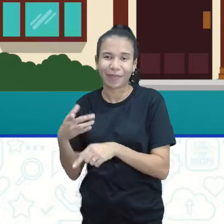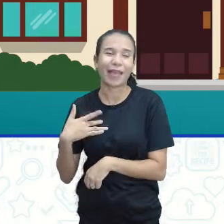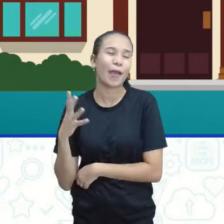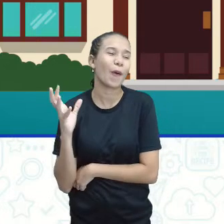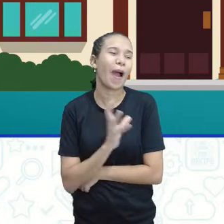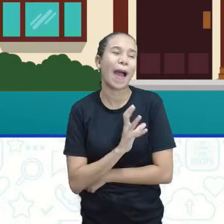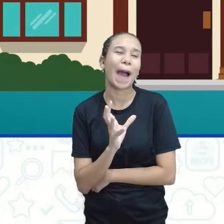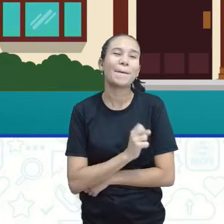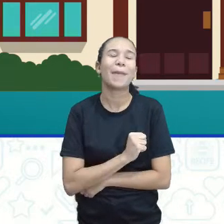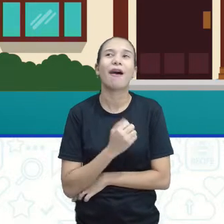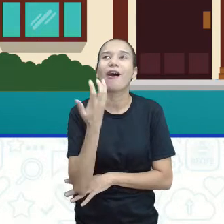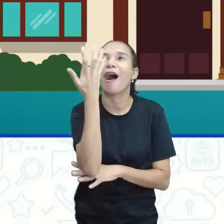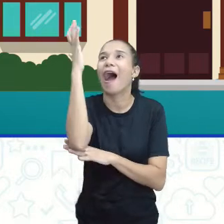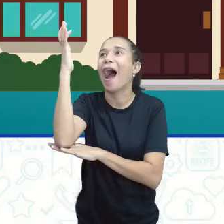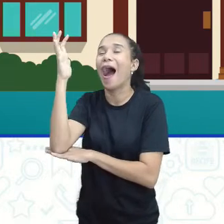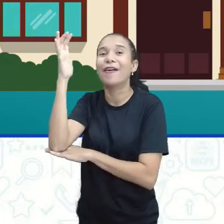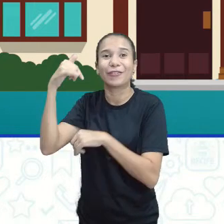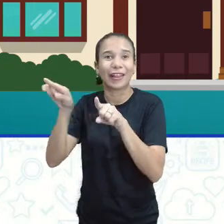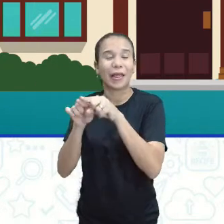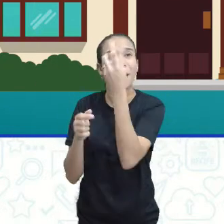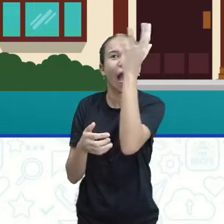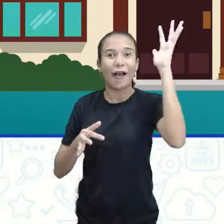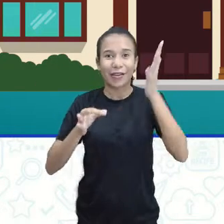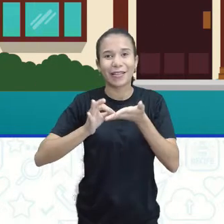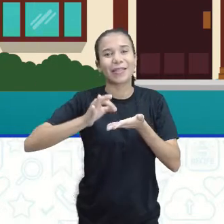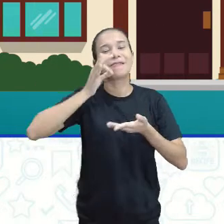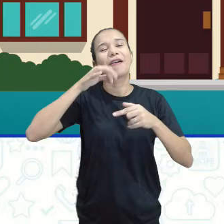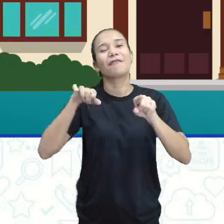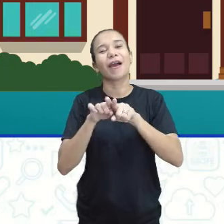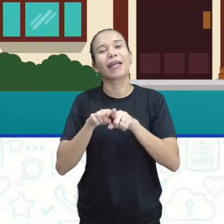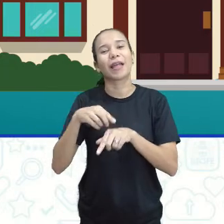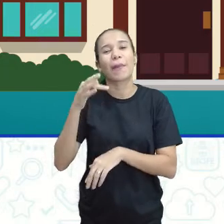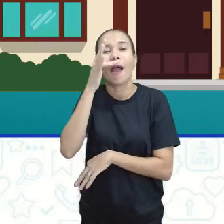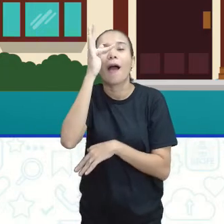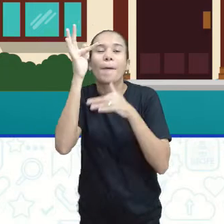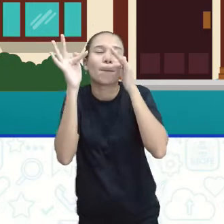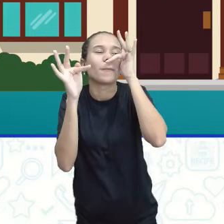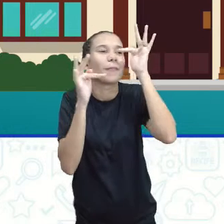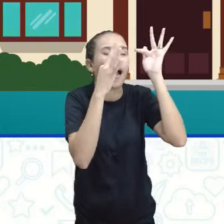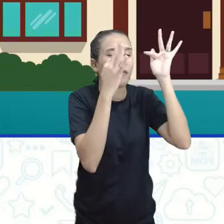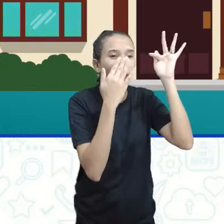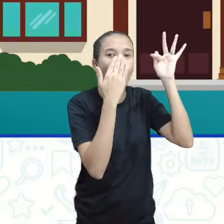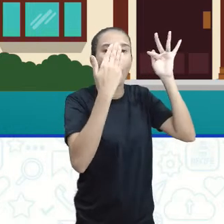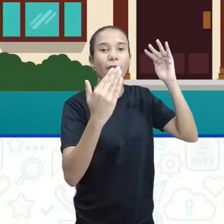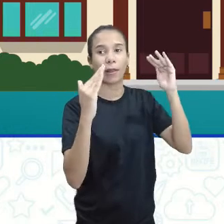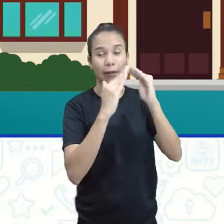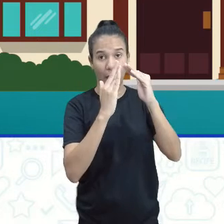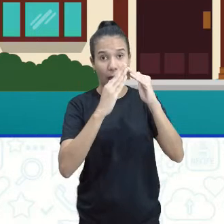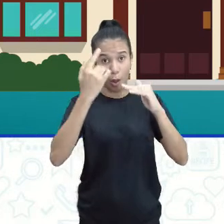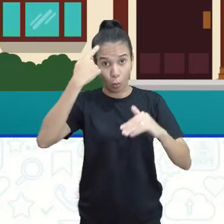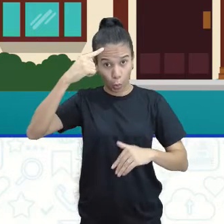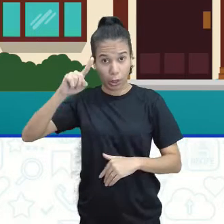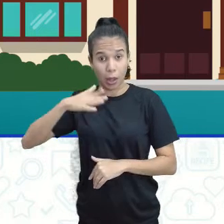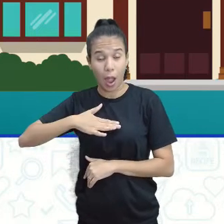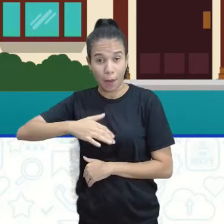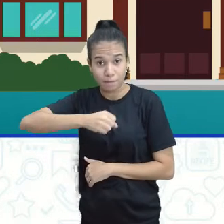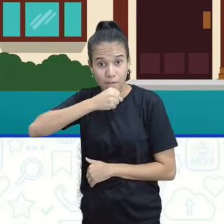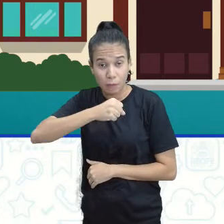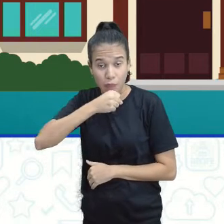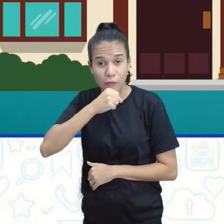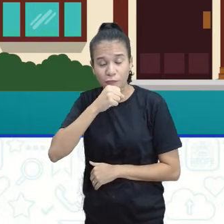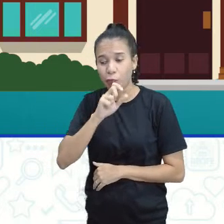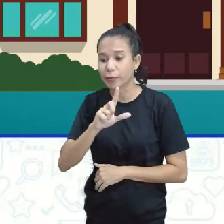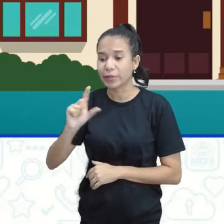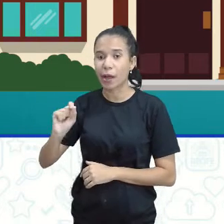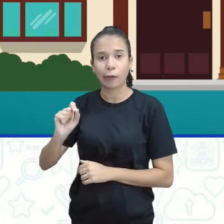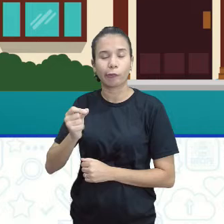pé de acerola, o de café e a roseira que havia na frente de casa. Um dia, vovó havia saído